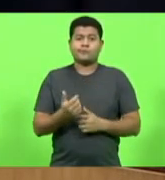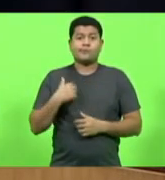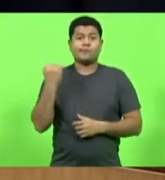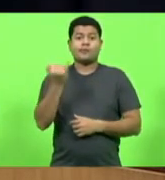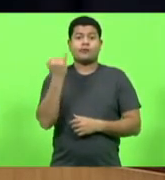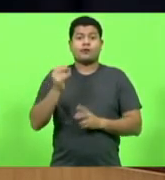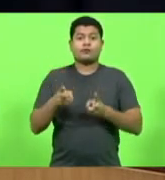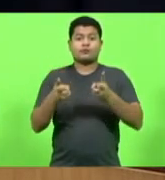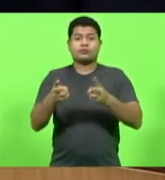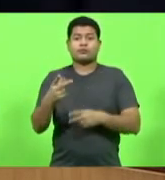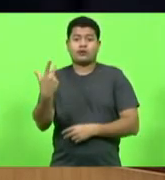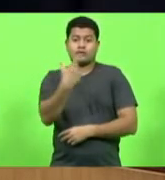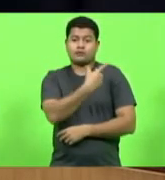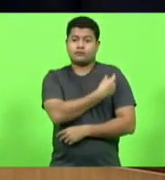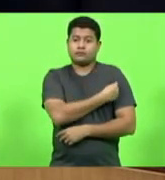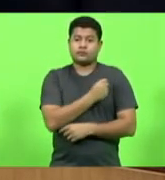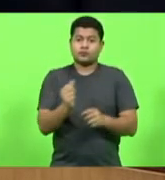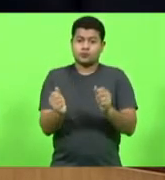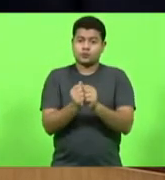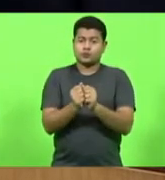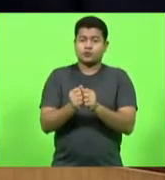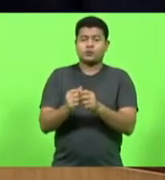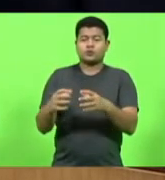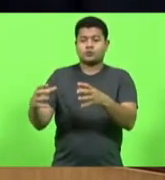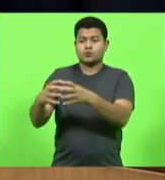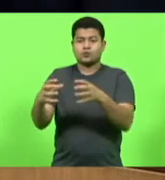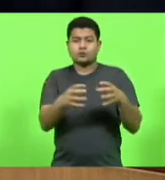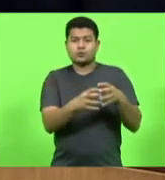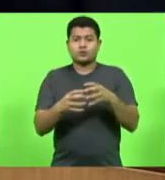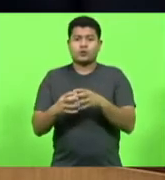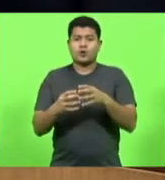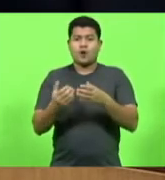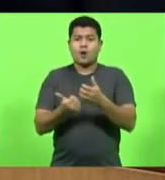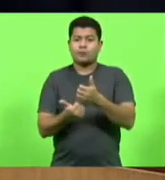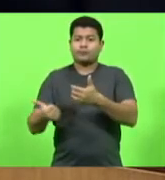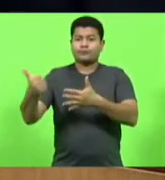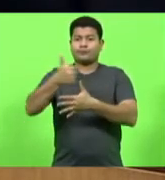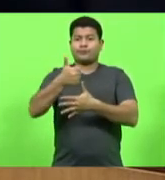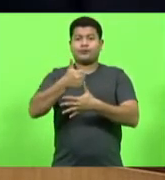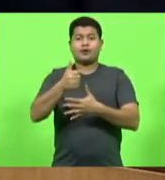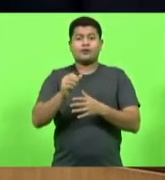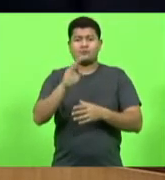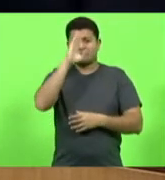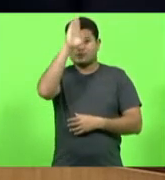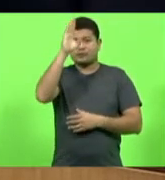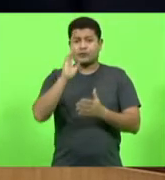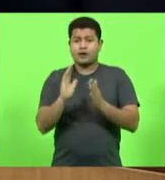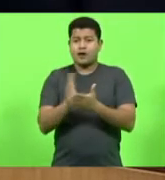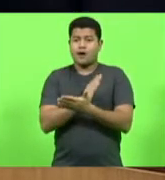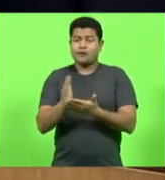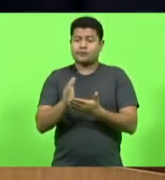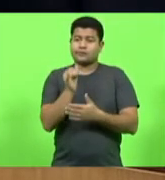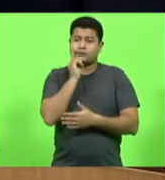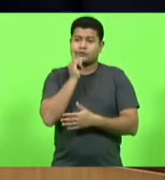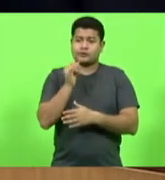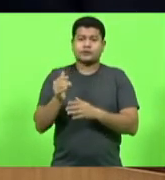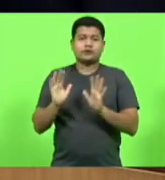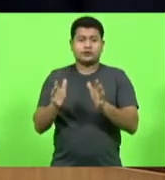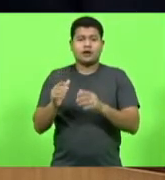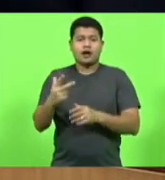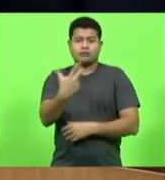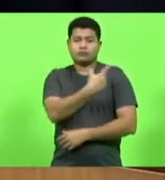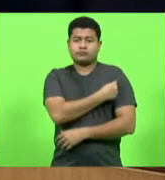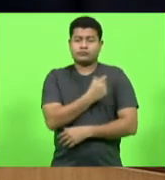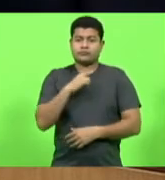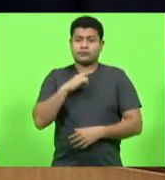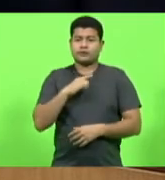vacinação junto com as categorias prioritárias, especialmente aquelas que já foram feitas, né, profissionais de saúde, idade, agora estamos